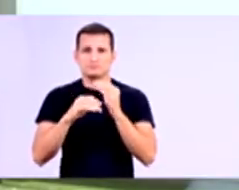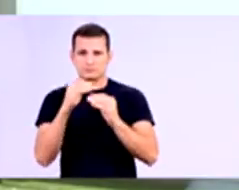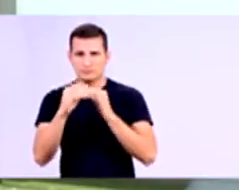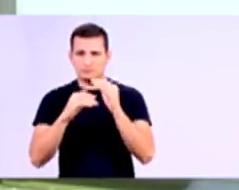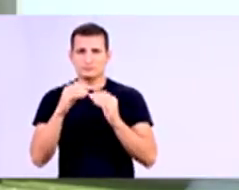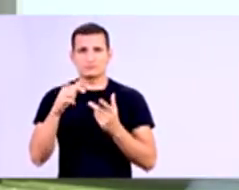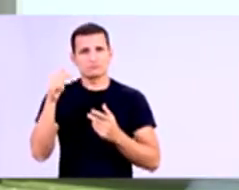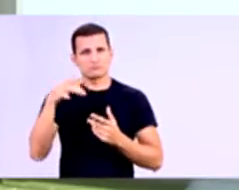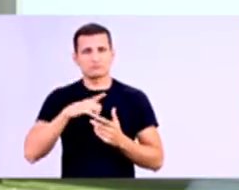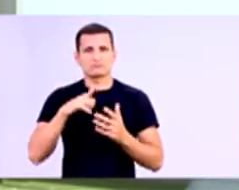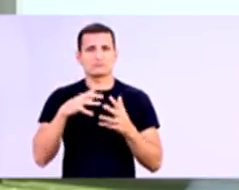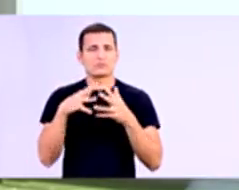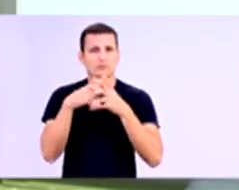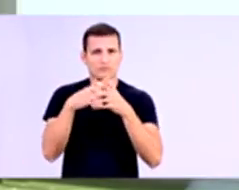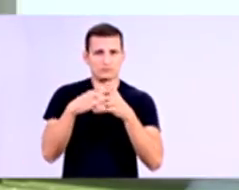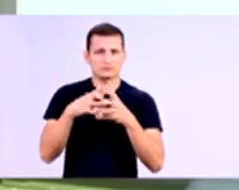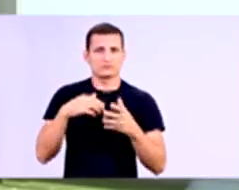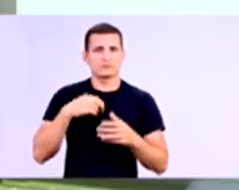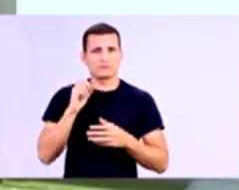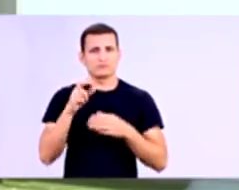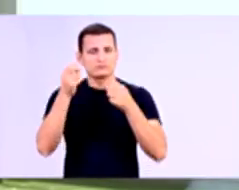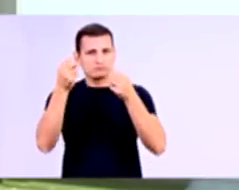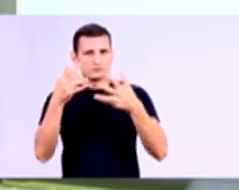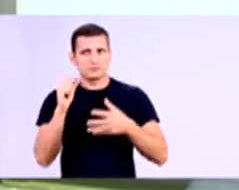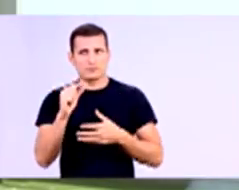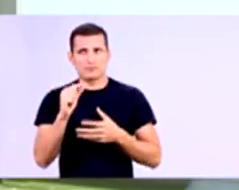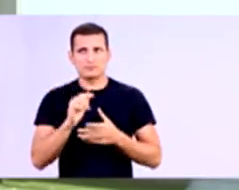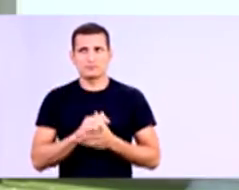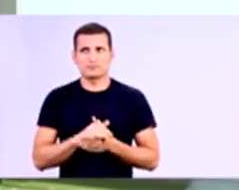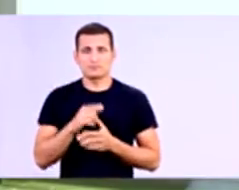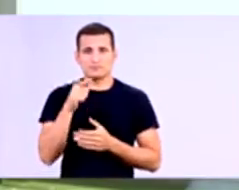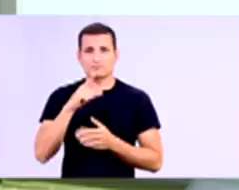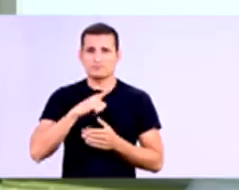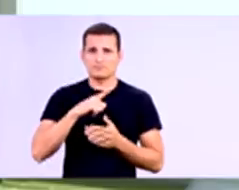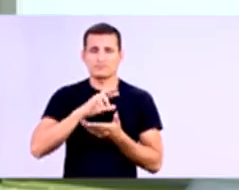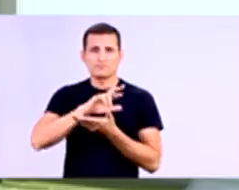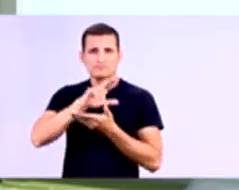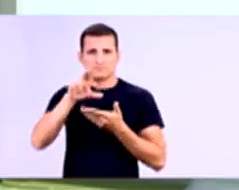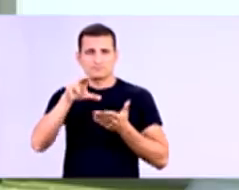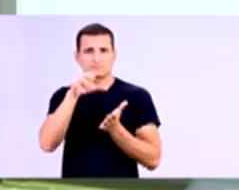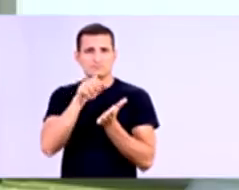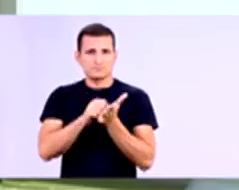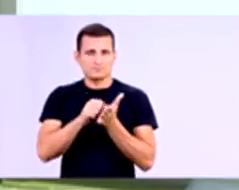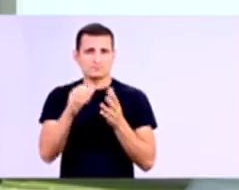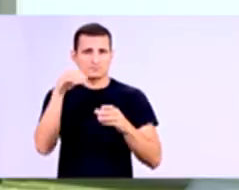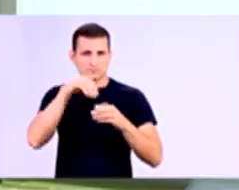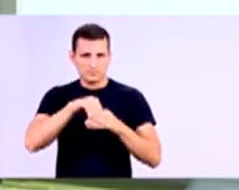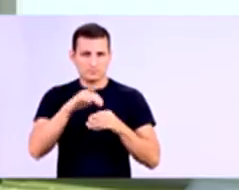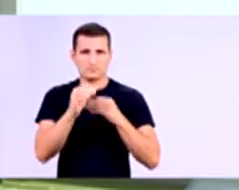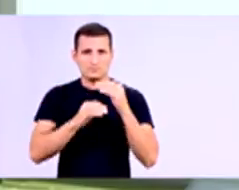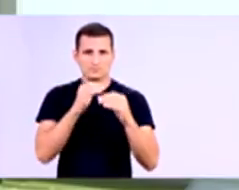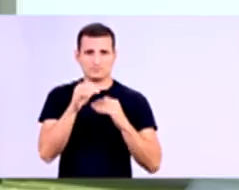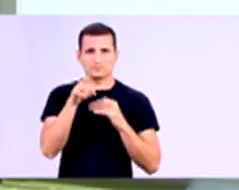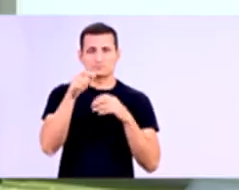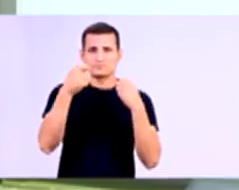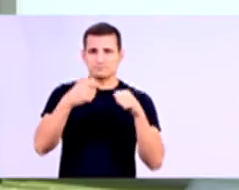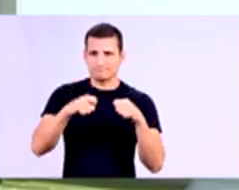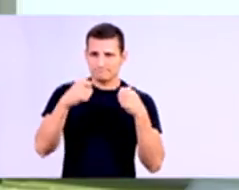de forma confusa, eu vou comentar um pouco aqui. Quando você tem vários registros dentro do banco de dados, você